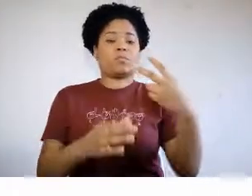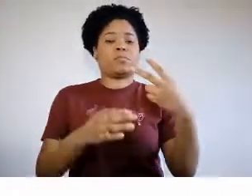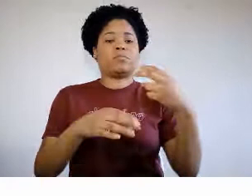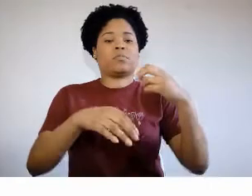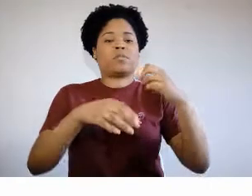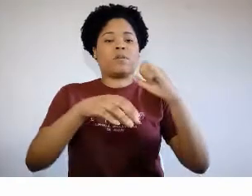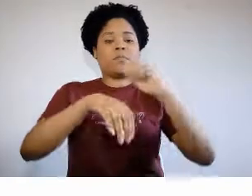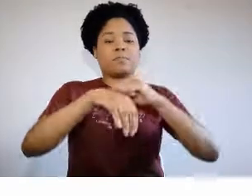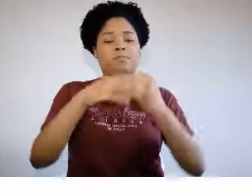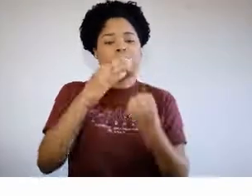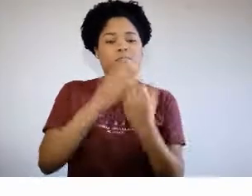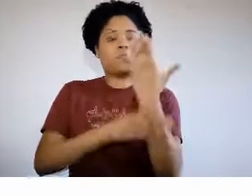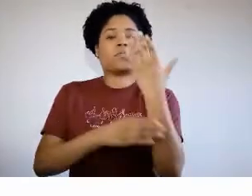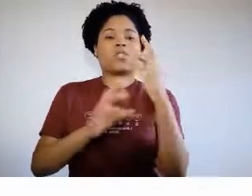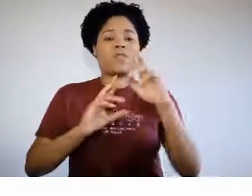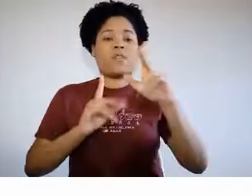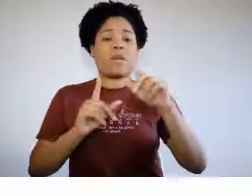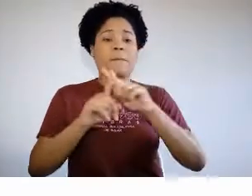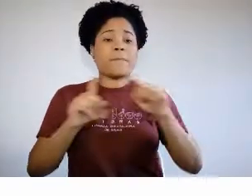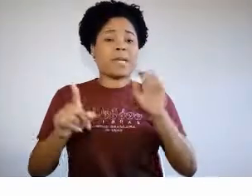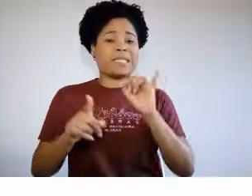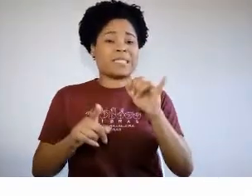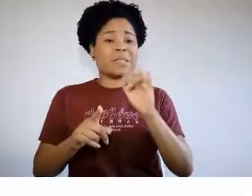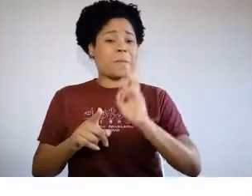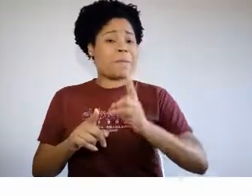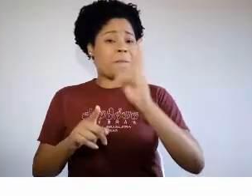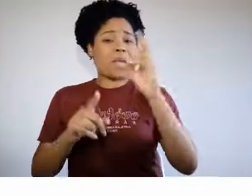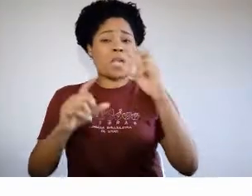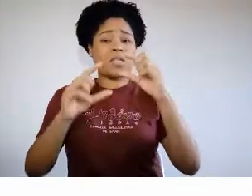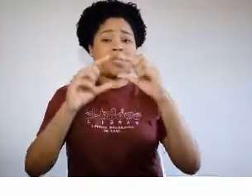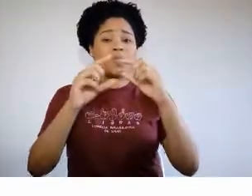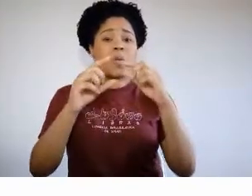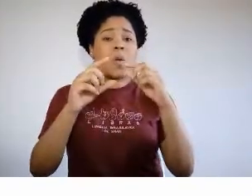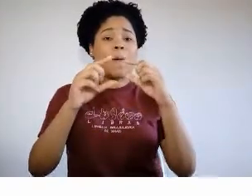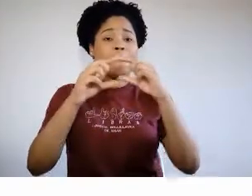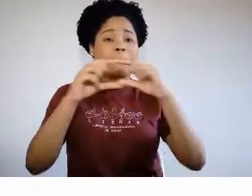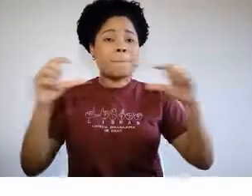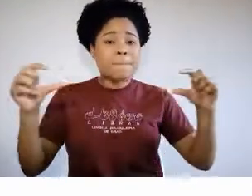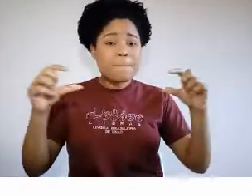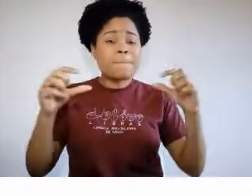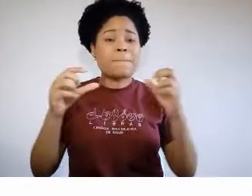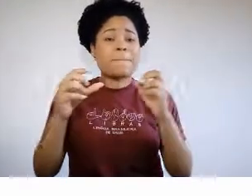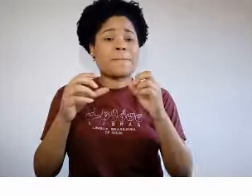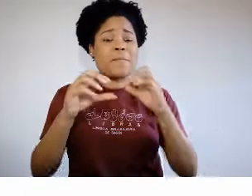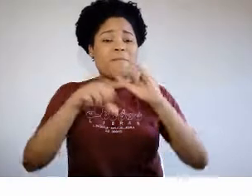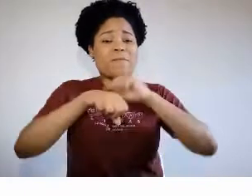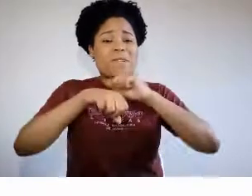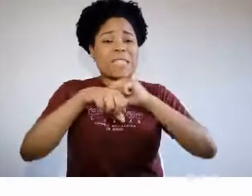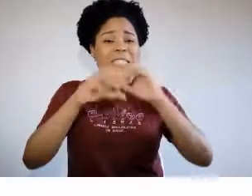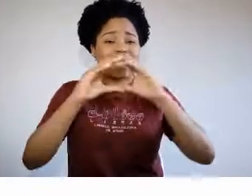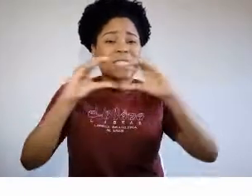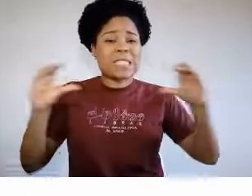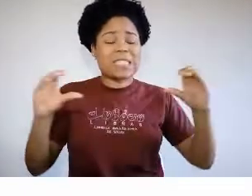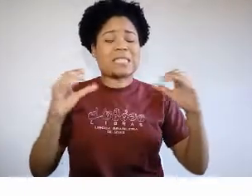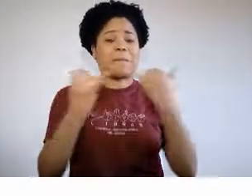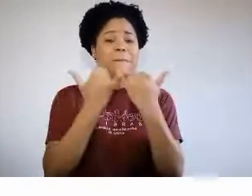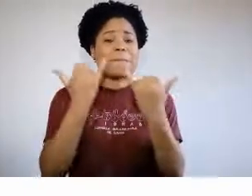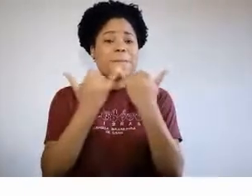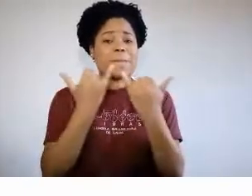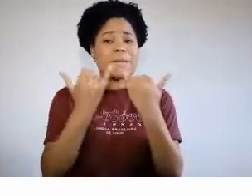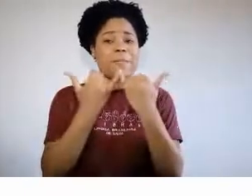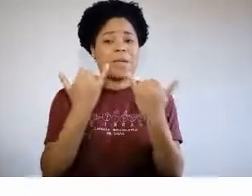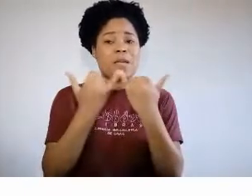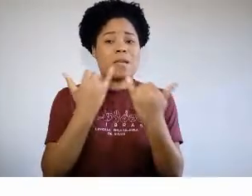de fabricantes diferentes, mas quando a gente pega do mesmo fabricante, eles também são muito parecidos